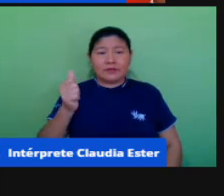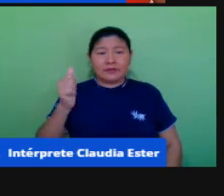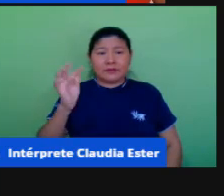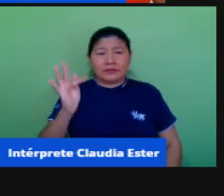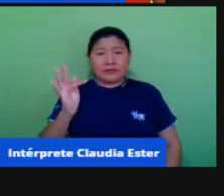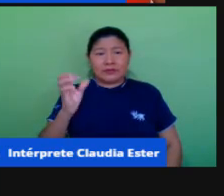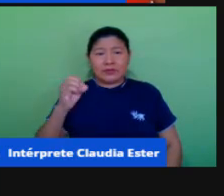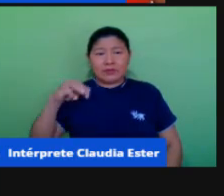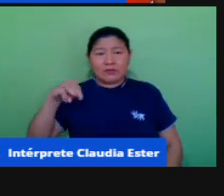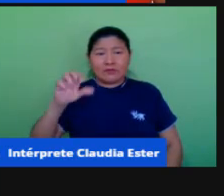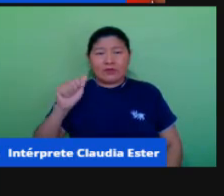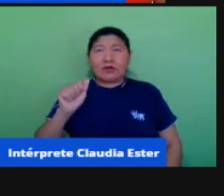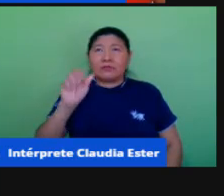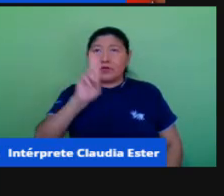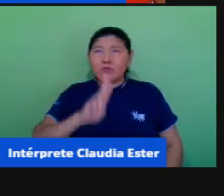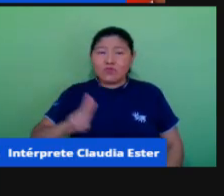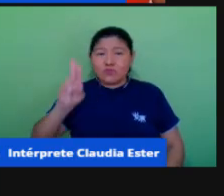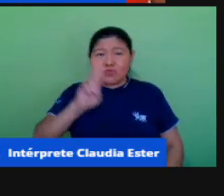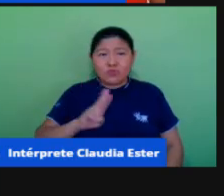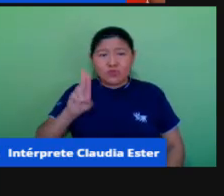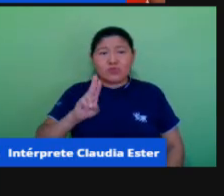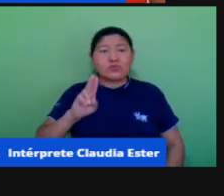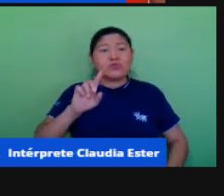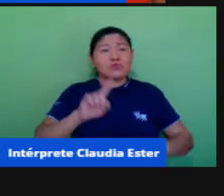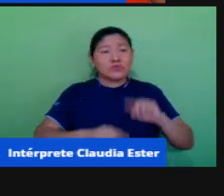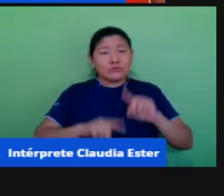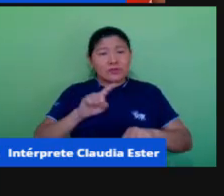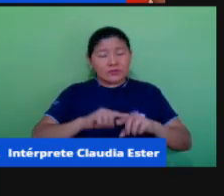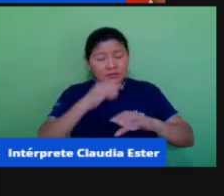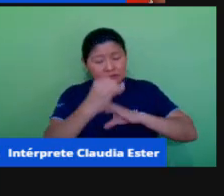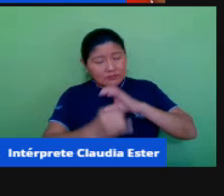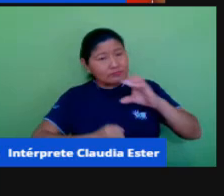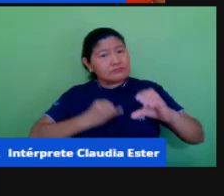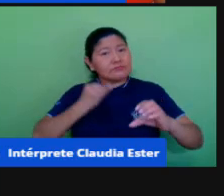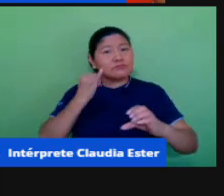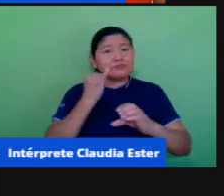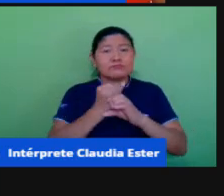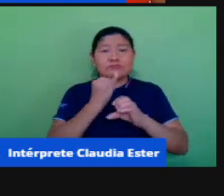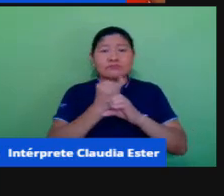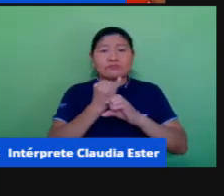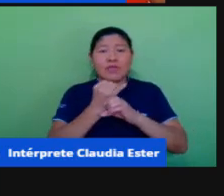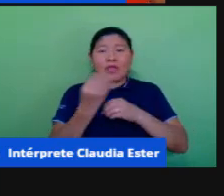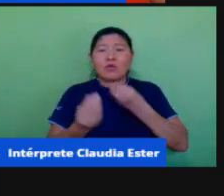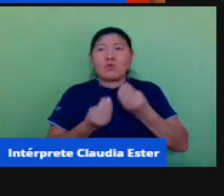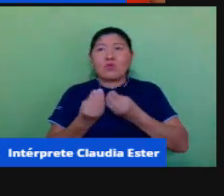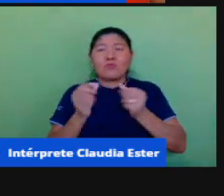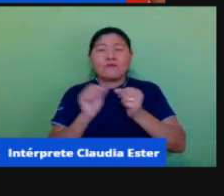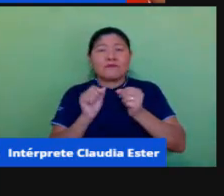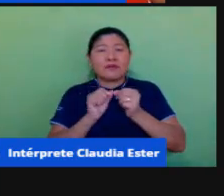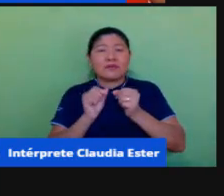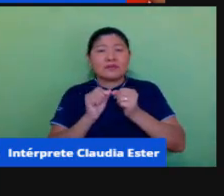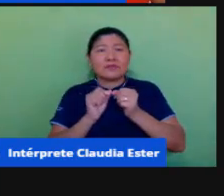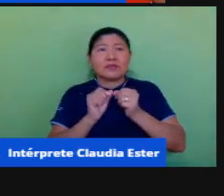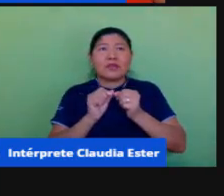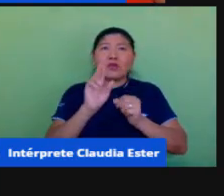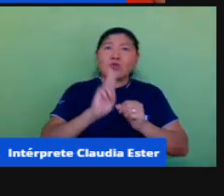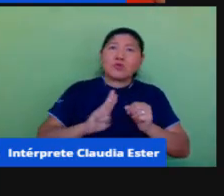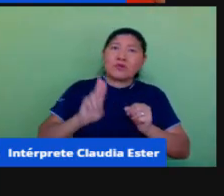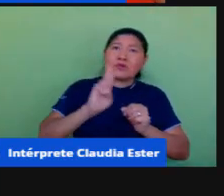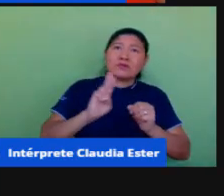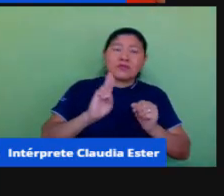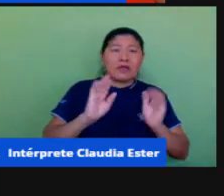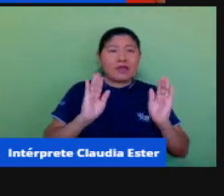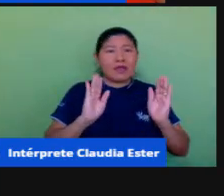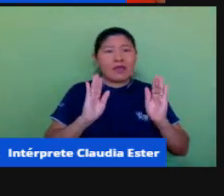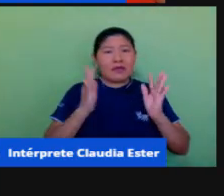ensino, alguns aplicativos que permitam você depositar esses materiais, fazer esses fóruns, dar o feedback